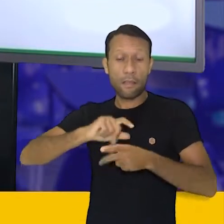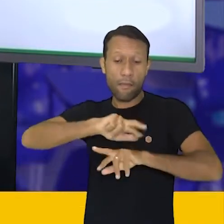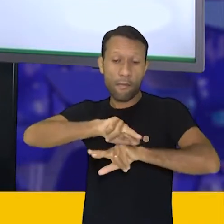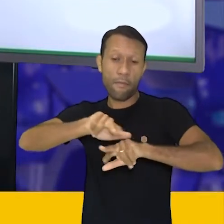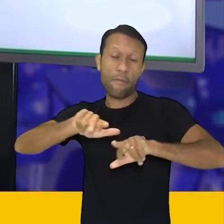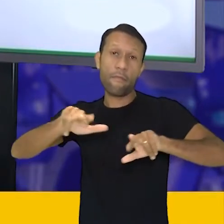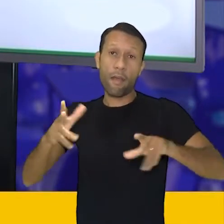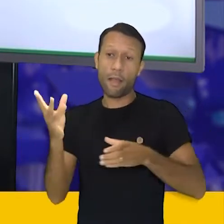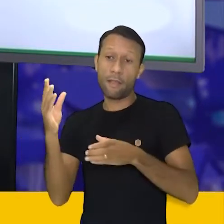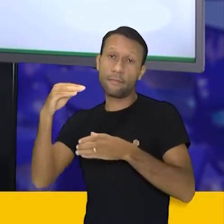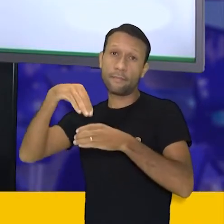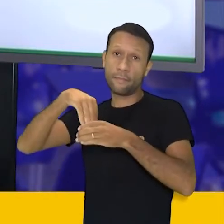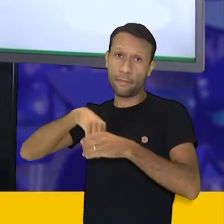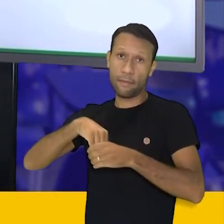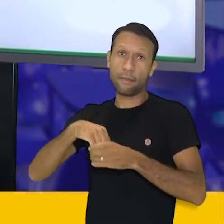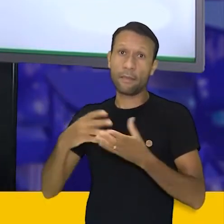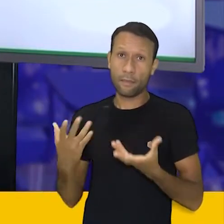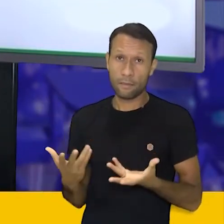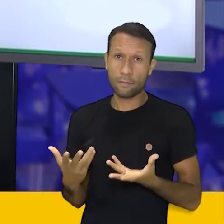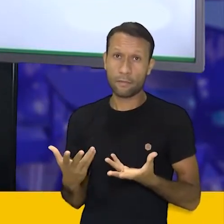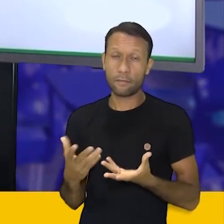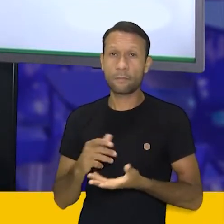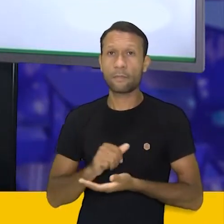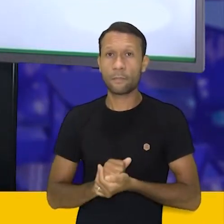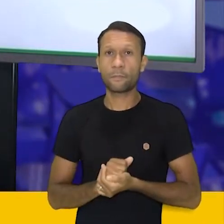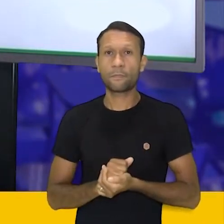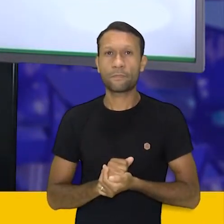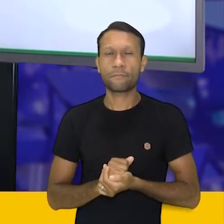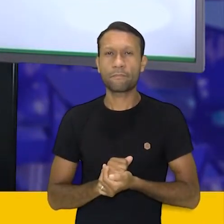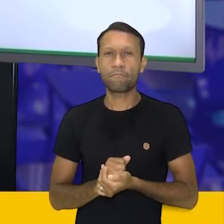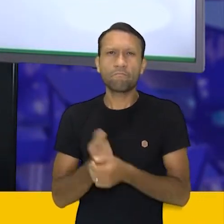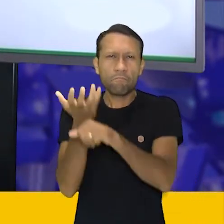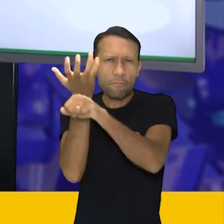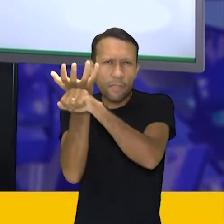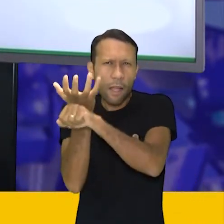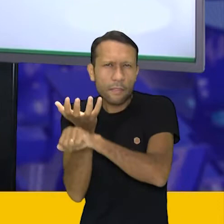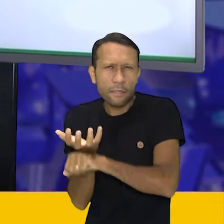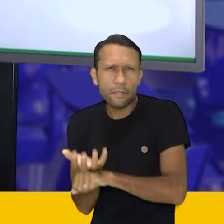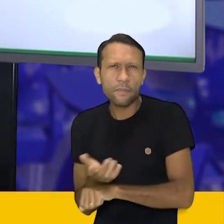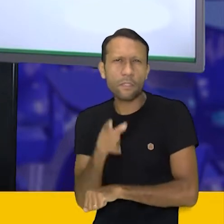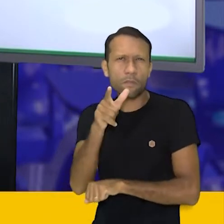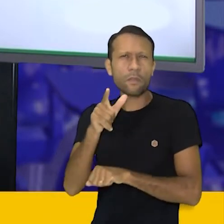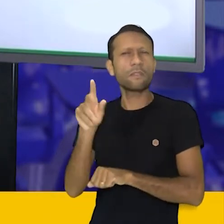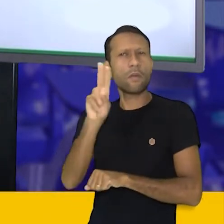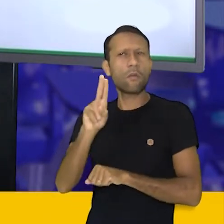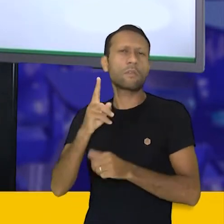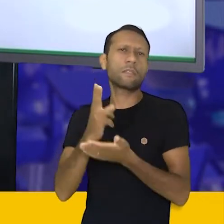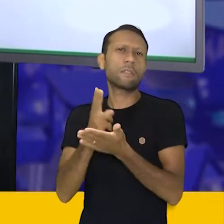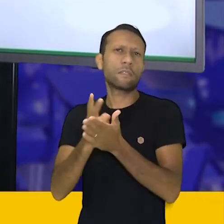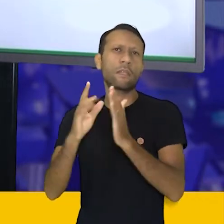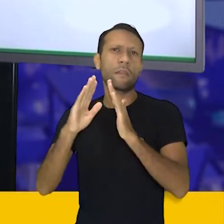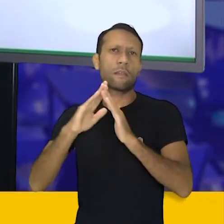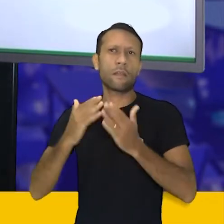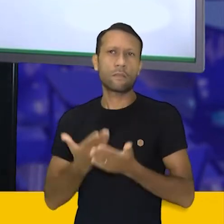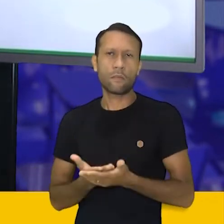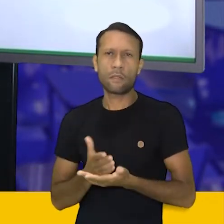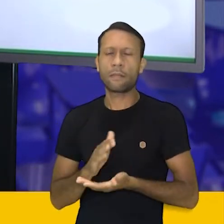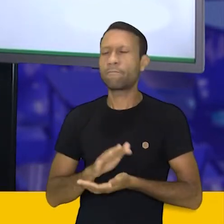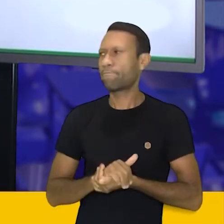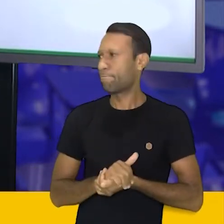vários componentes curriculares, ou como a gente chama no dia a dia, as disciplinas que vocês trabalham na escola.